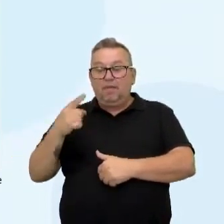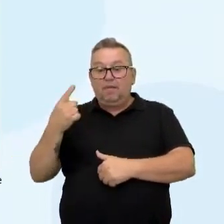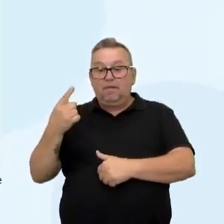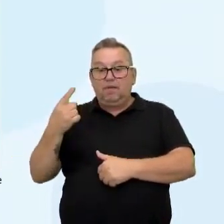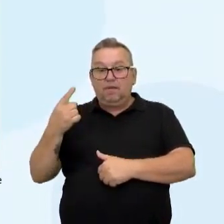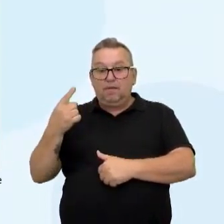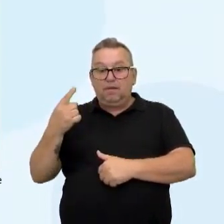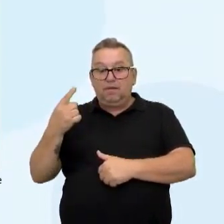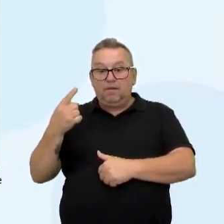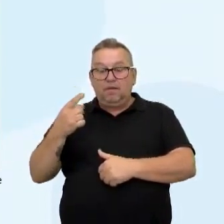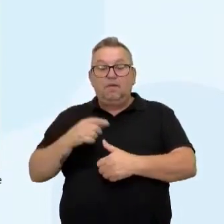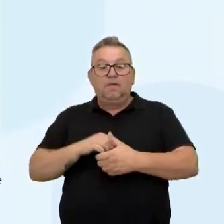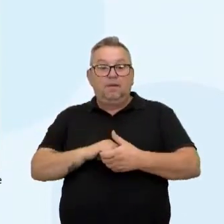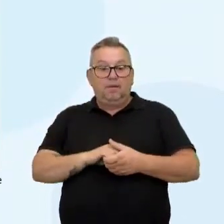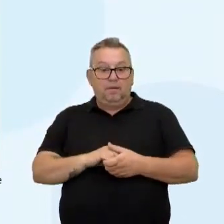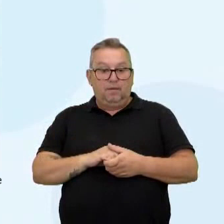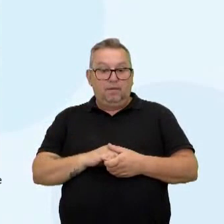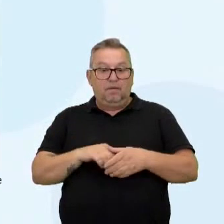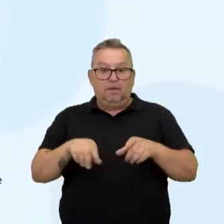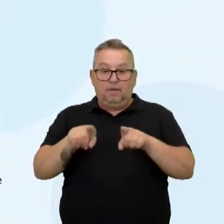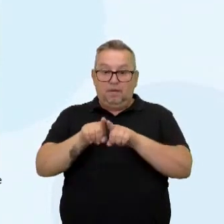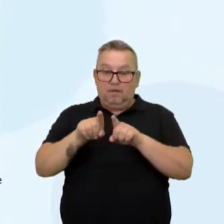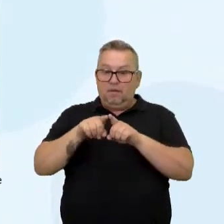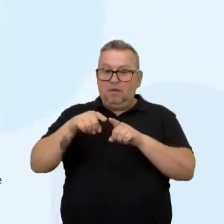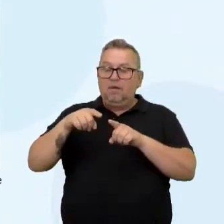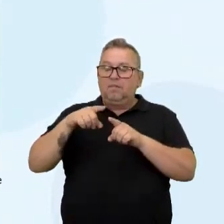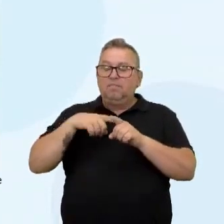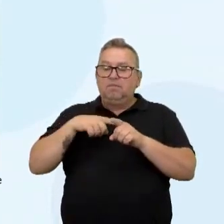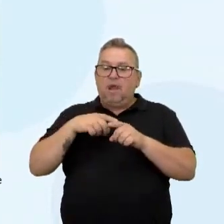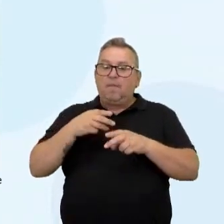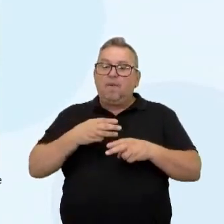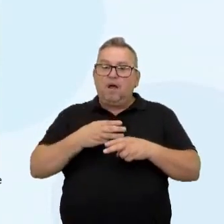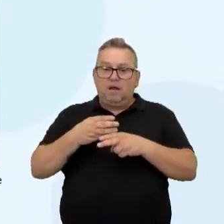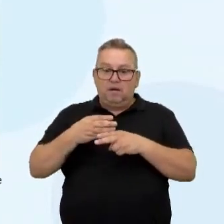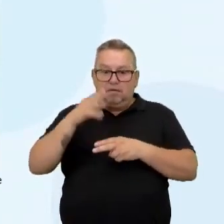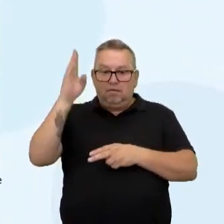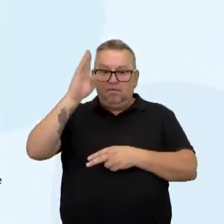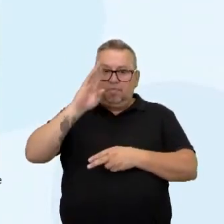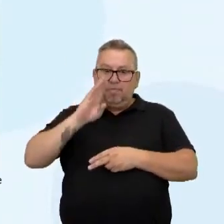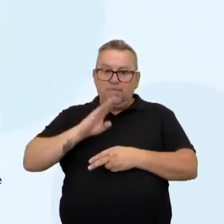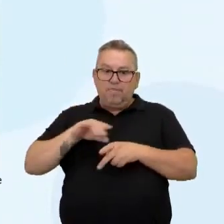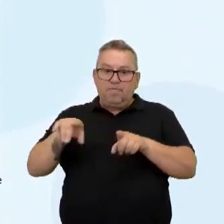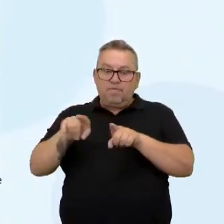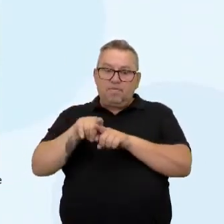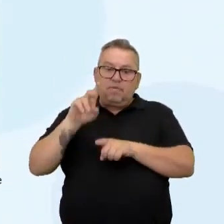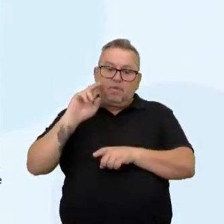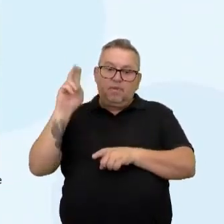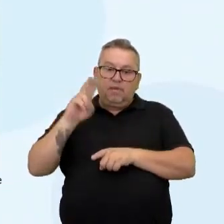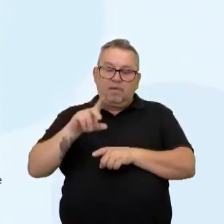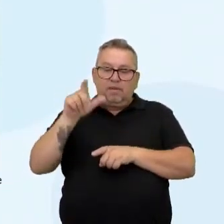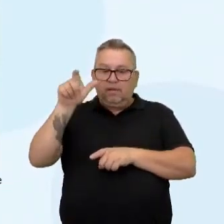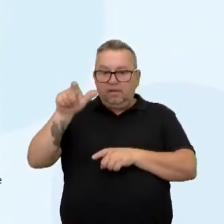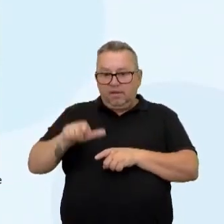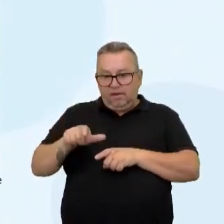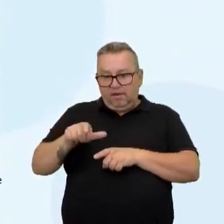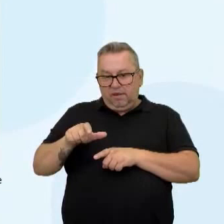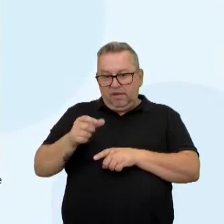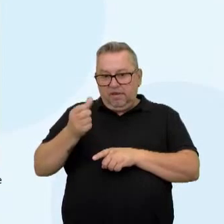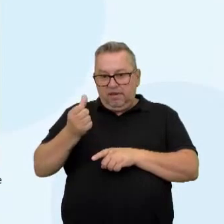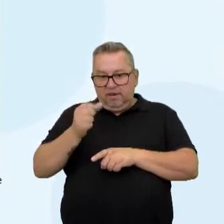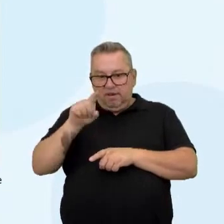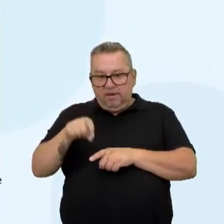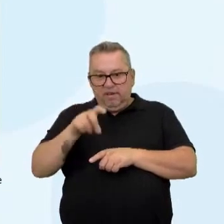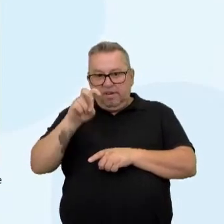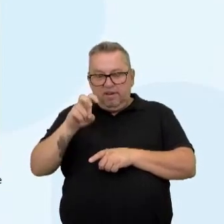19,1 habitantes por quilômetro quadrado. E a América do Sul, onde está o Brasil, ele vem aqui, né, do perfil aí de 6,5 habitantes